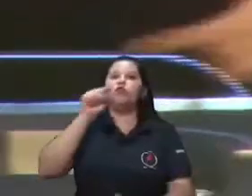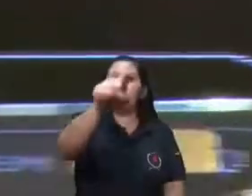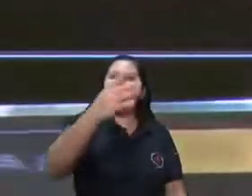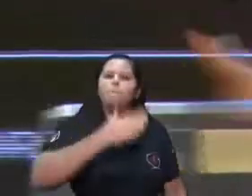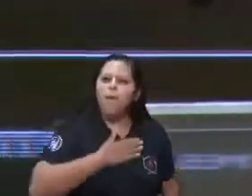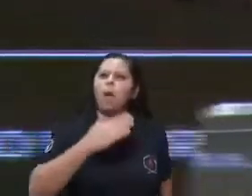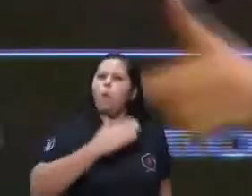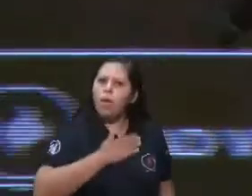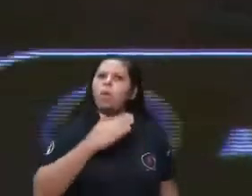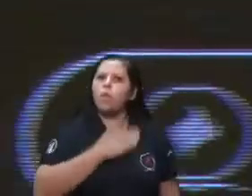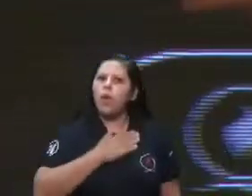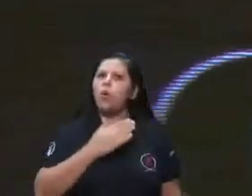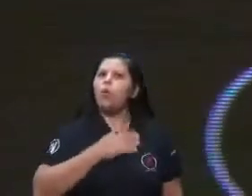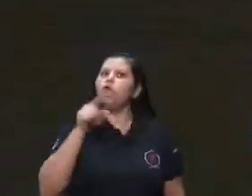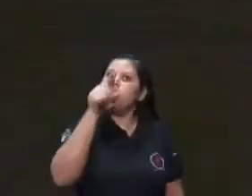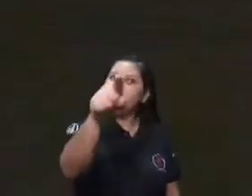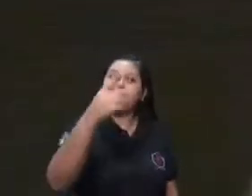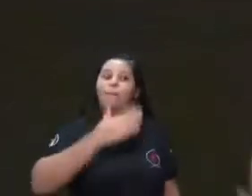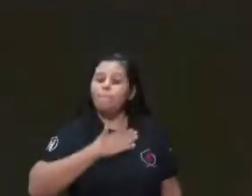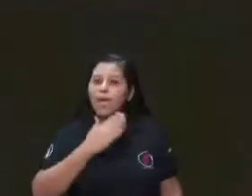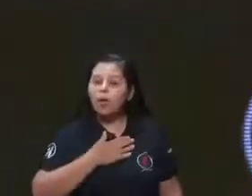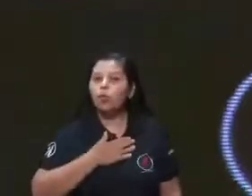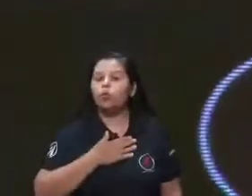meu, meu, meu, meu.